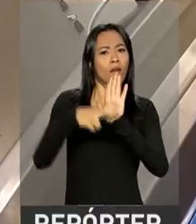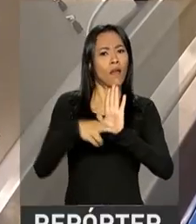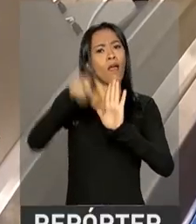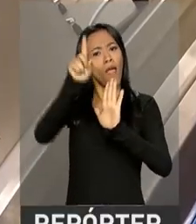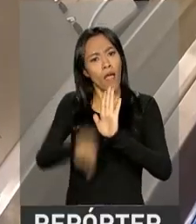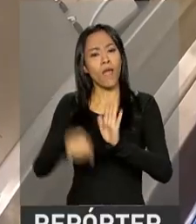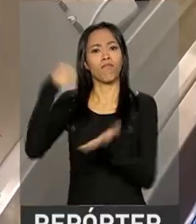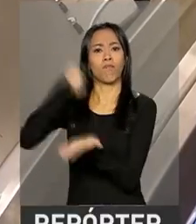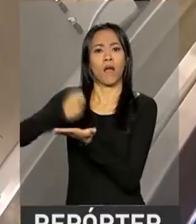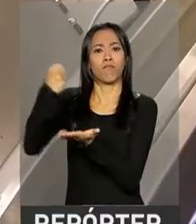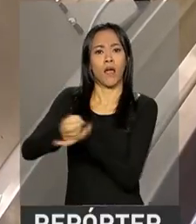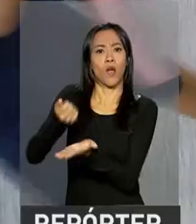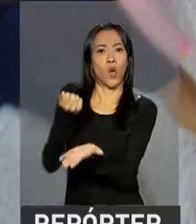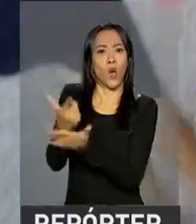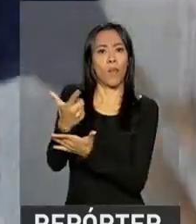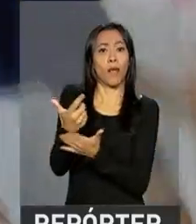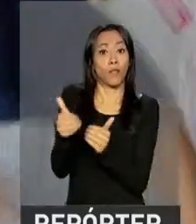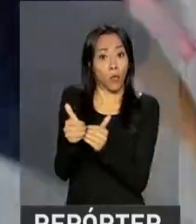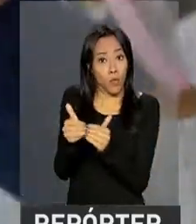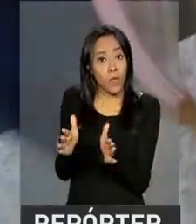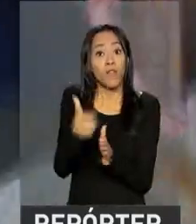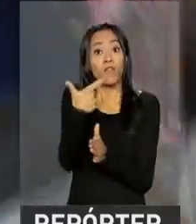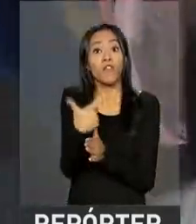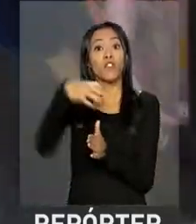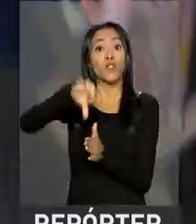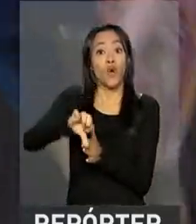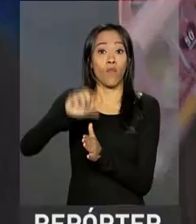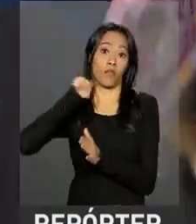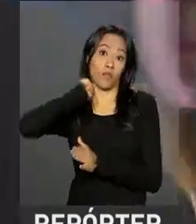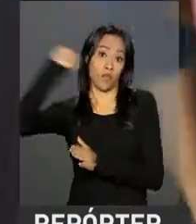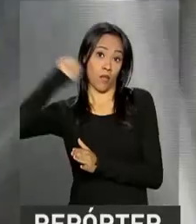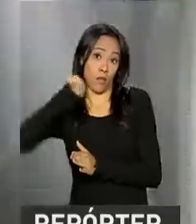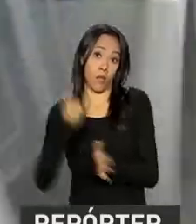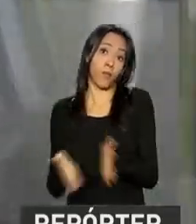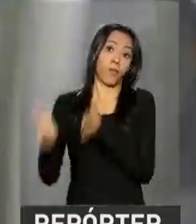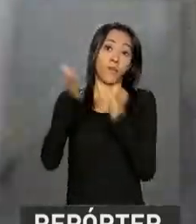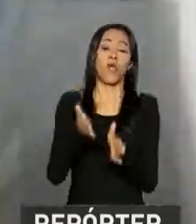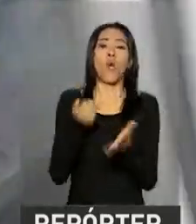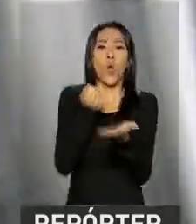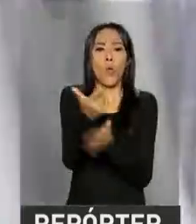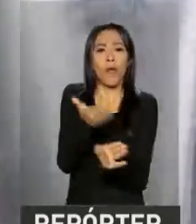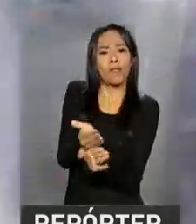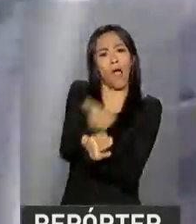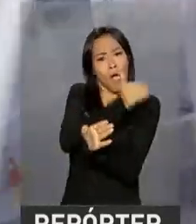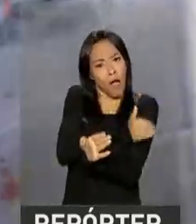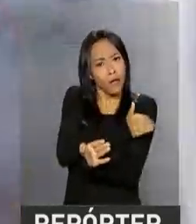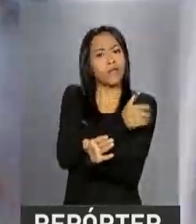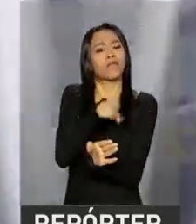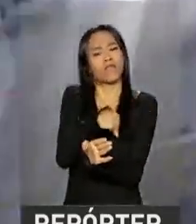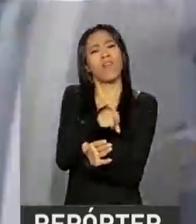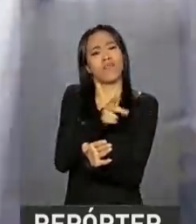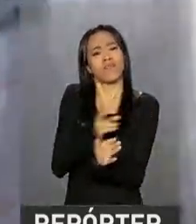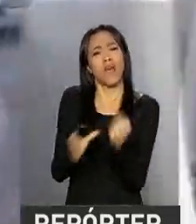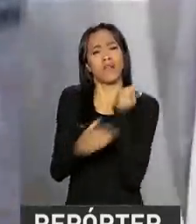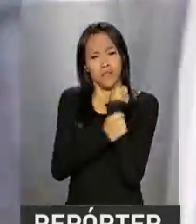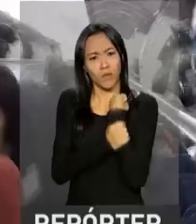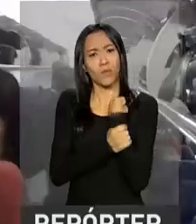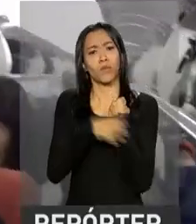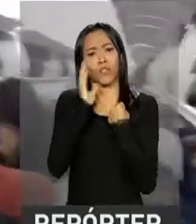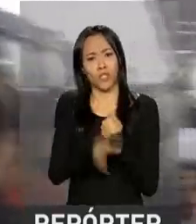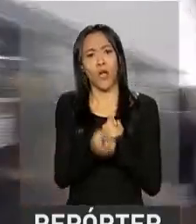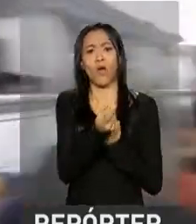passagens compradas a partir do dia 29 de Abril para bilhetes comprados anteriormente está garantida a franquia de